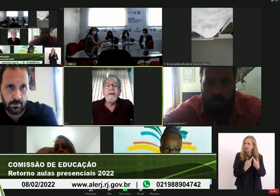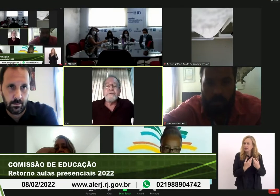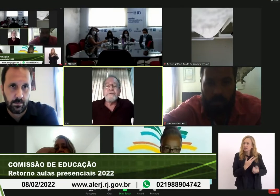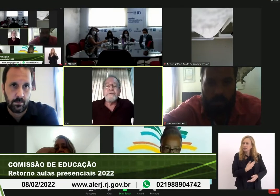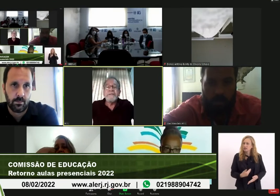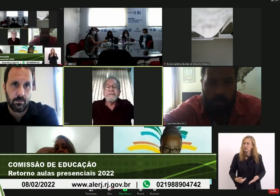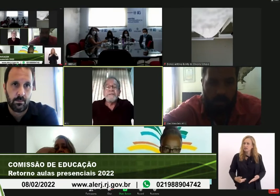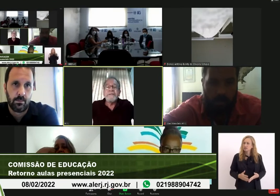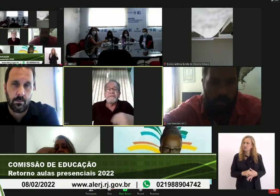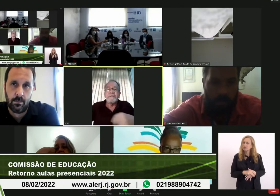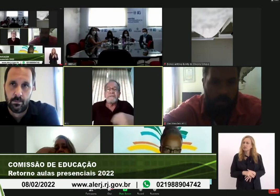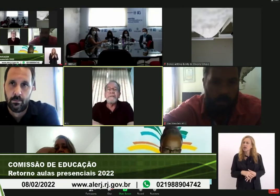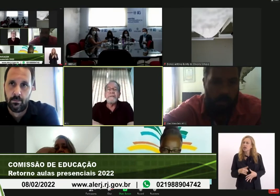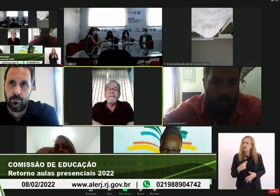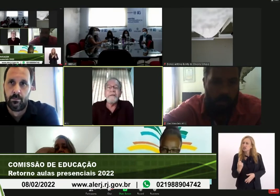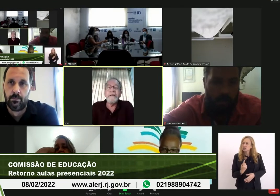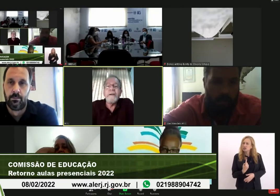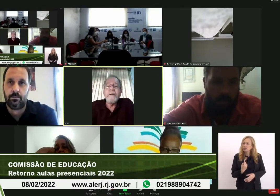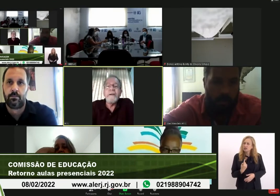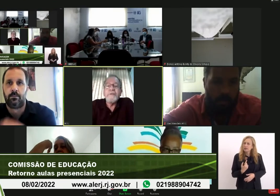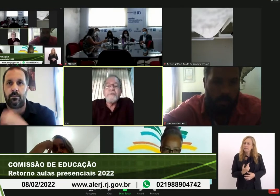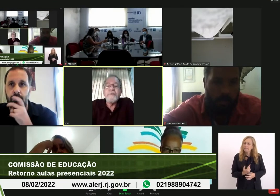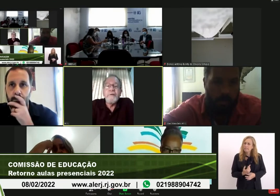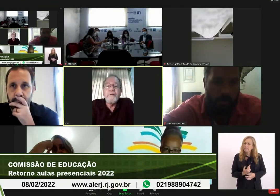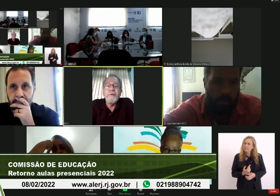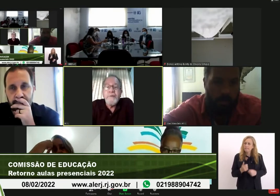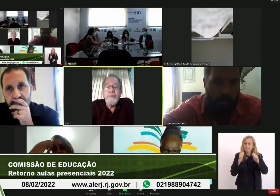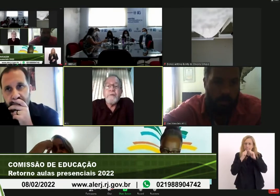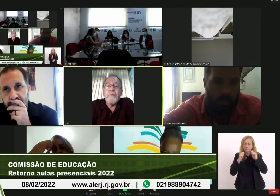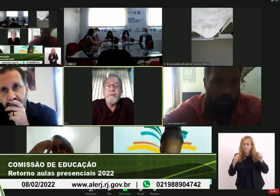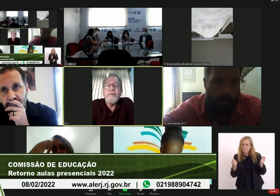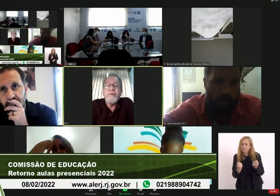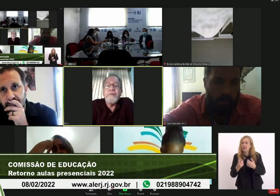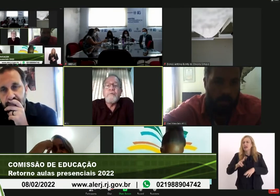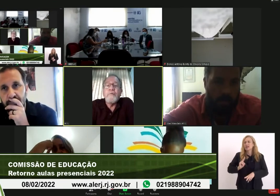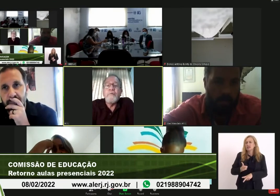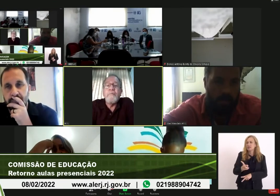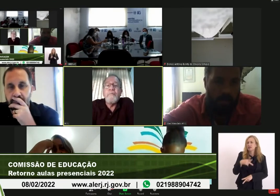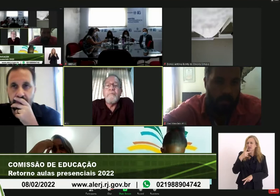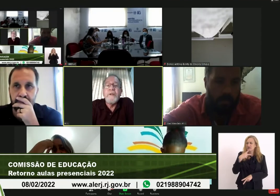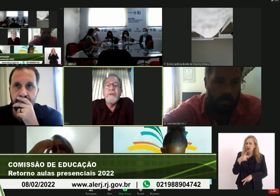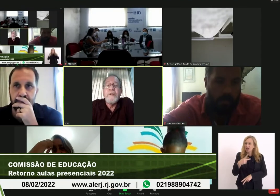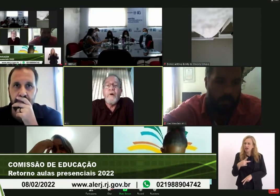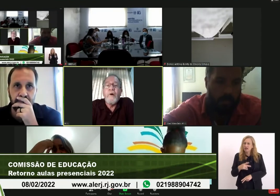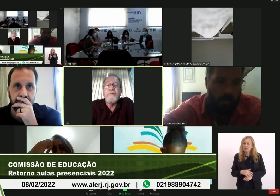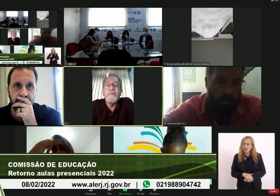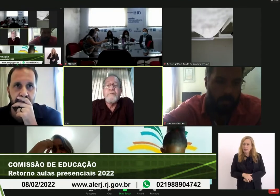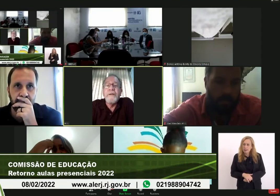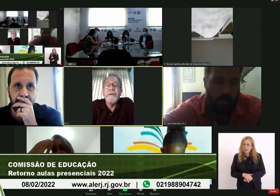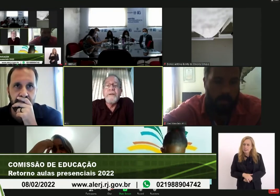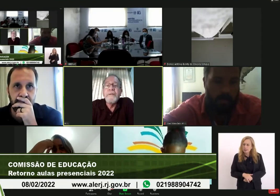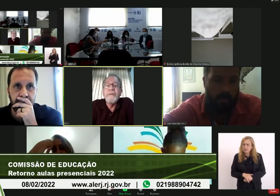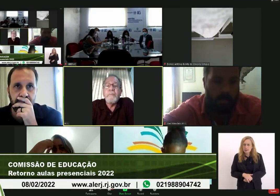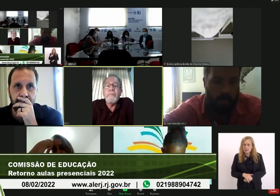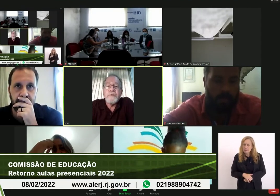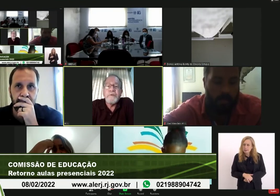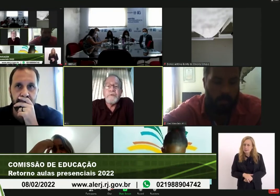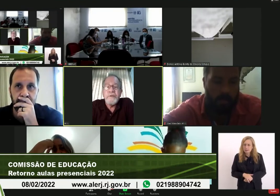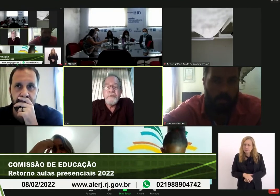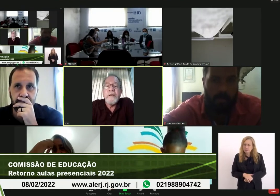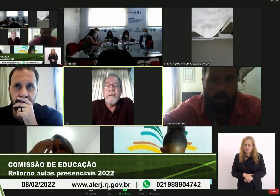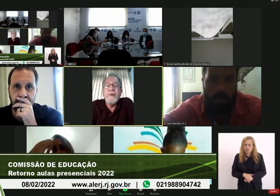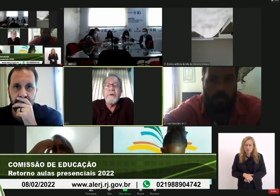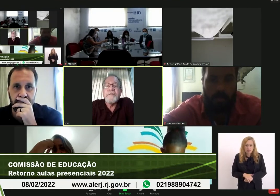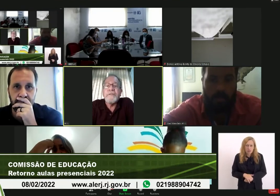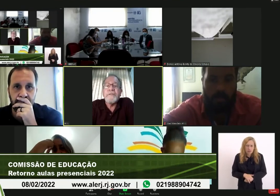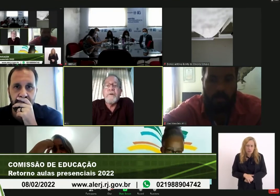As nossas assessorias, eu sempre falo, né, Flávio, o óbvio não é óbvio, mas, Paulo, esteja na Alerje